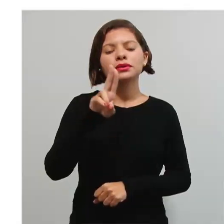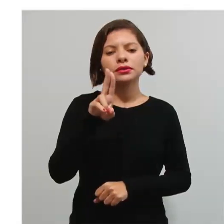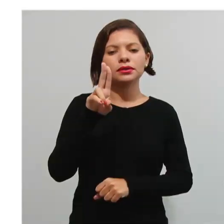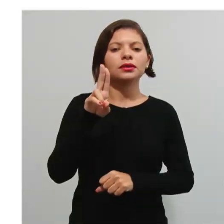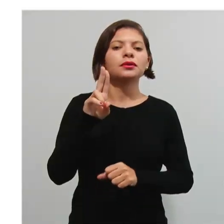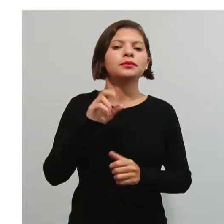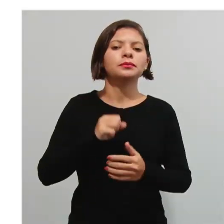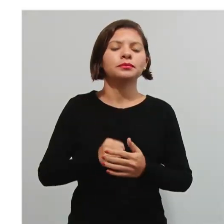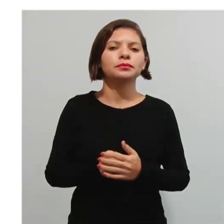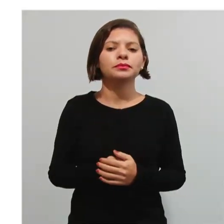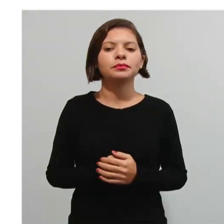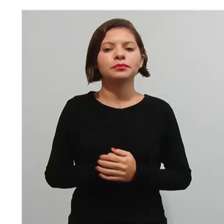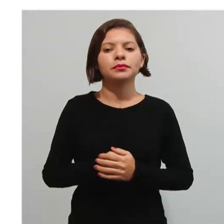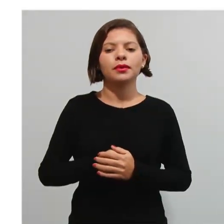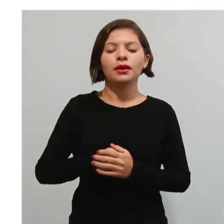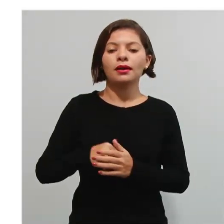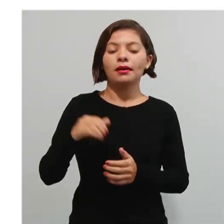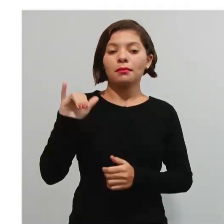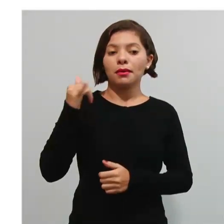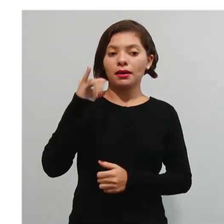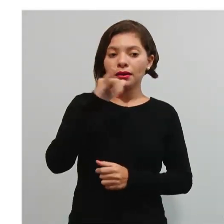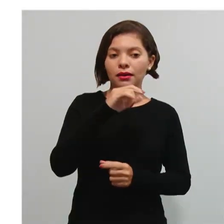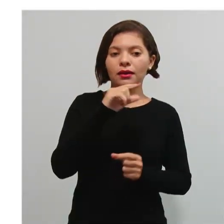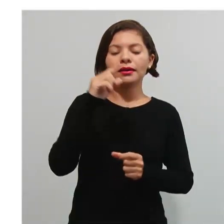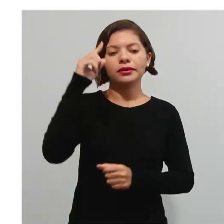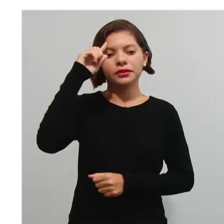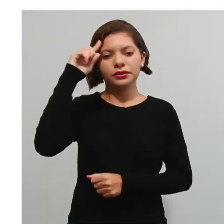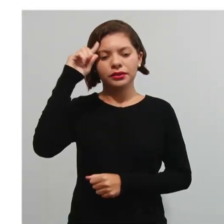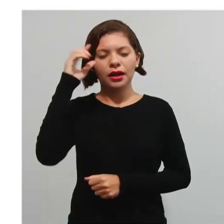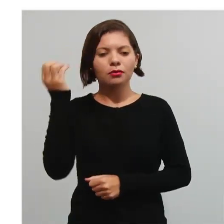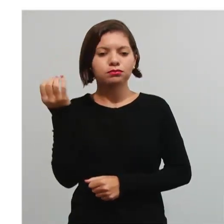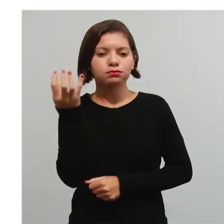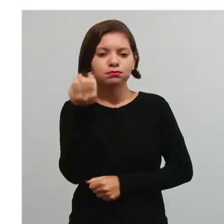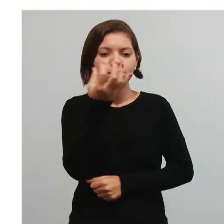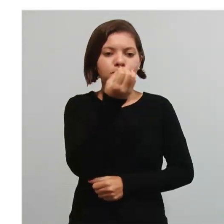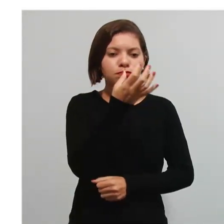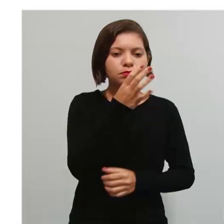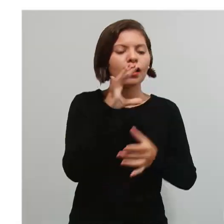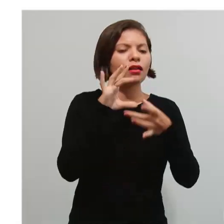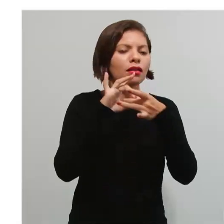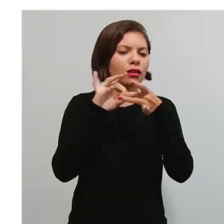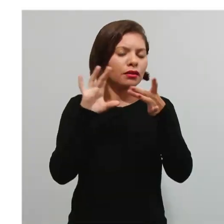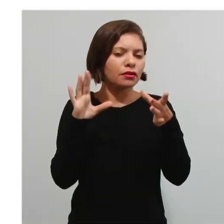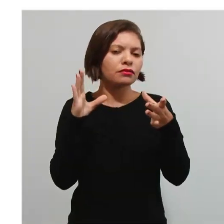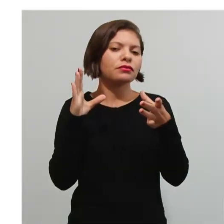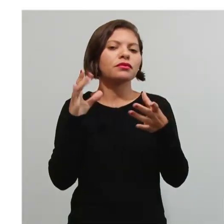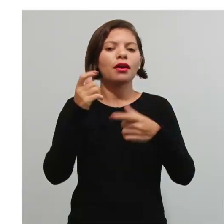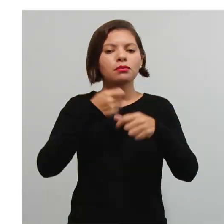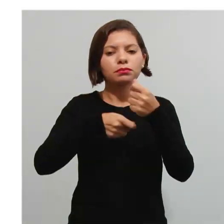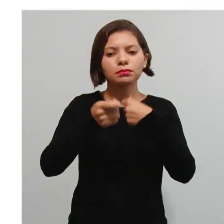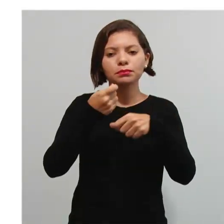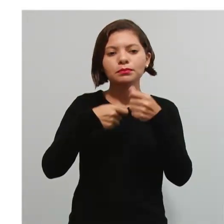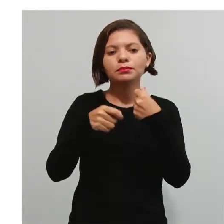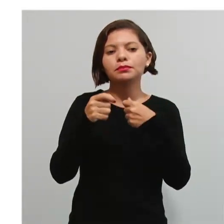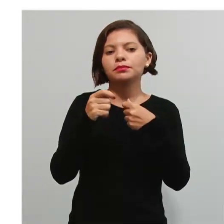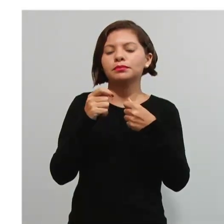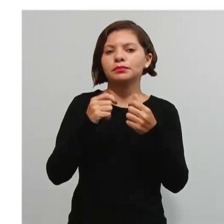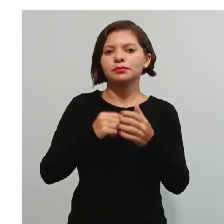eletrônica nas requisições de passagens aéreas e diárias de viagens autorizadas em processos administrativos no